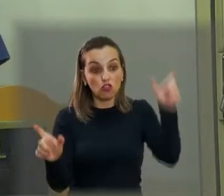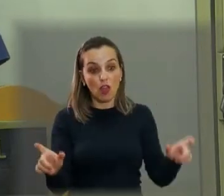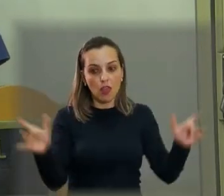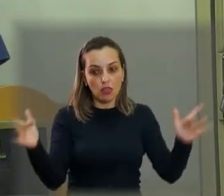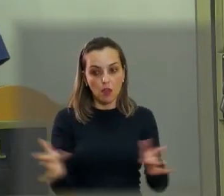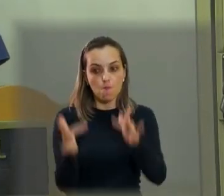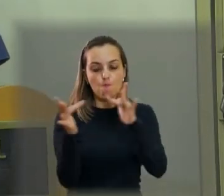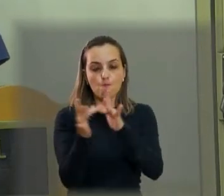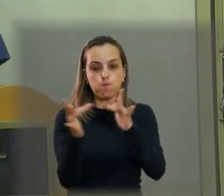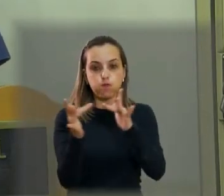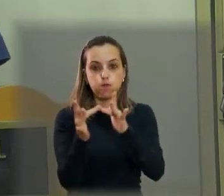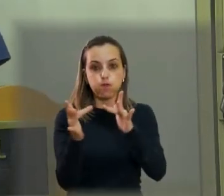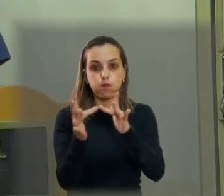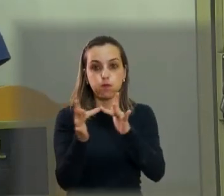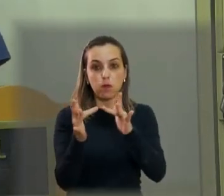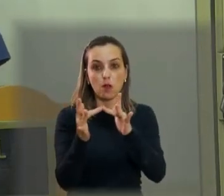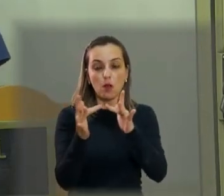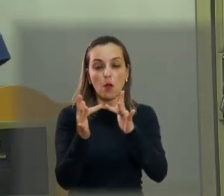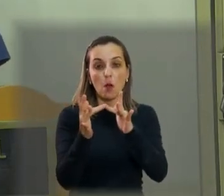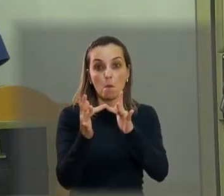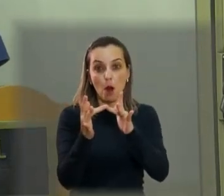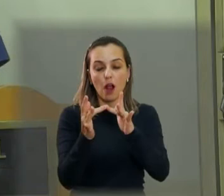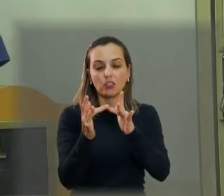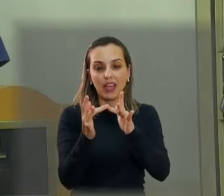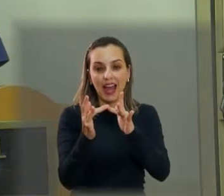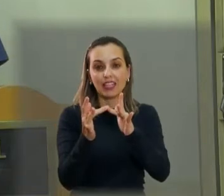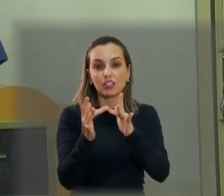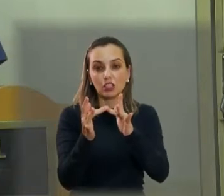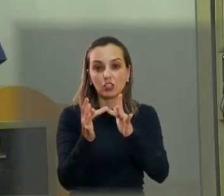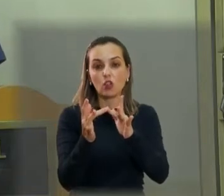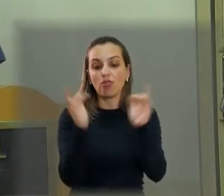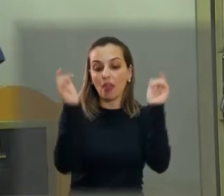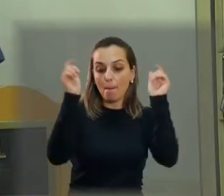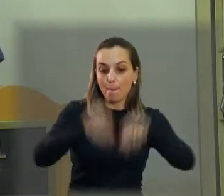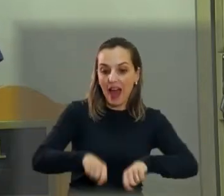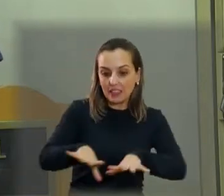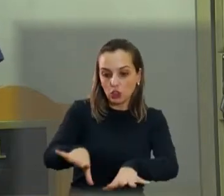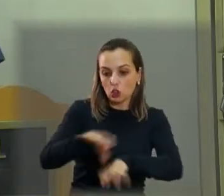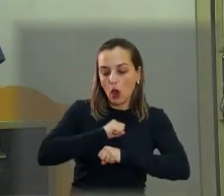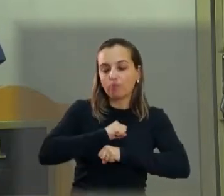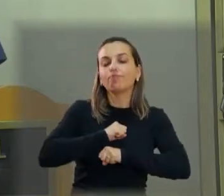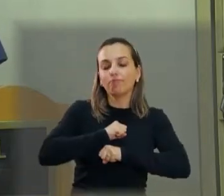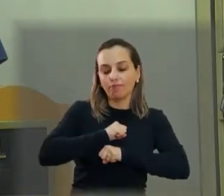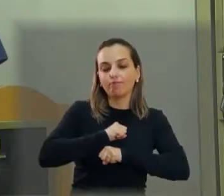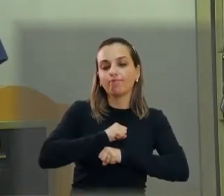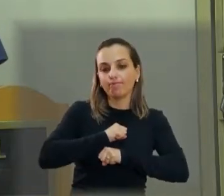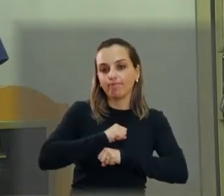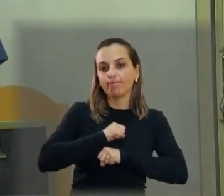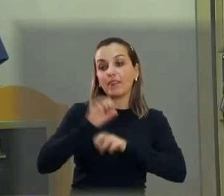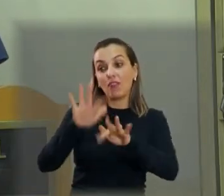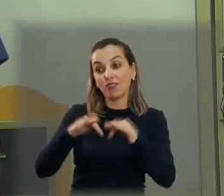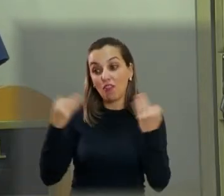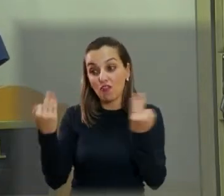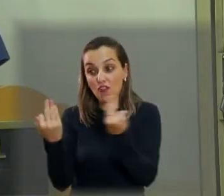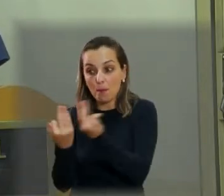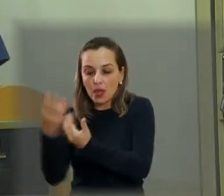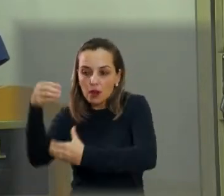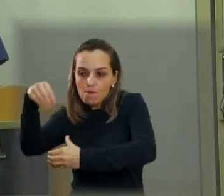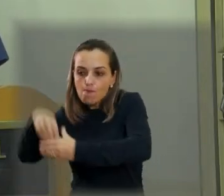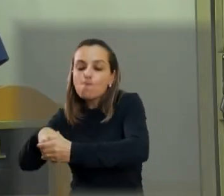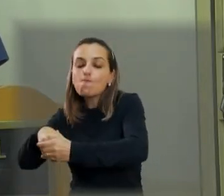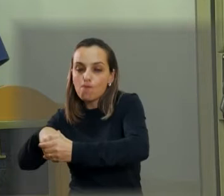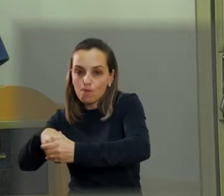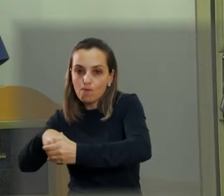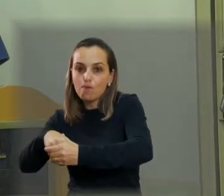ele é muito importante na transmissão. Então, as transmissões interdomiciliares, as transmissões dentro de núcleos